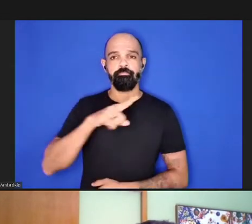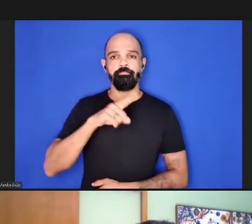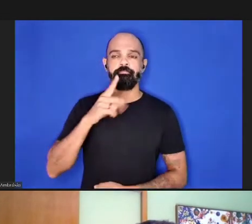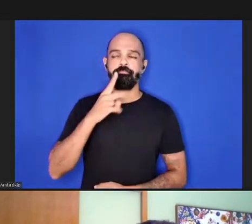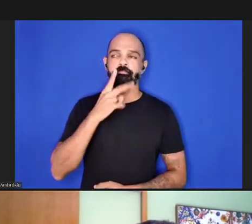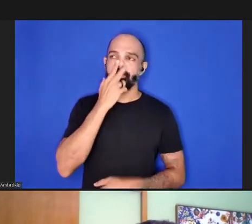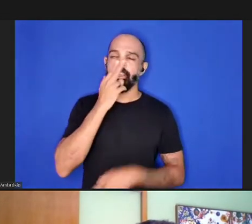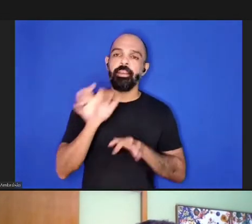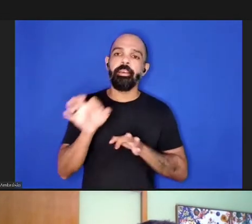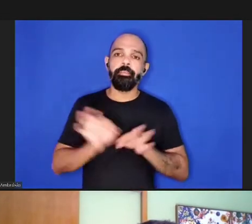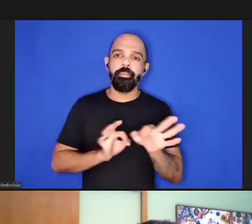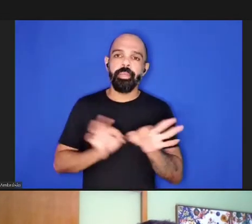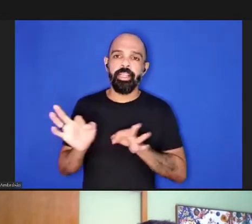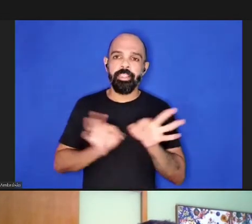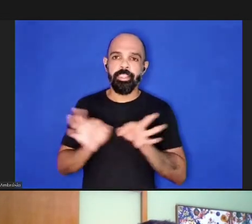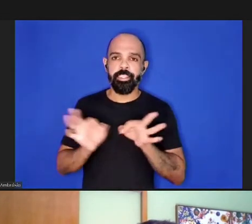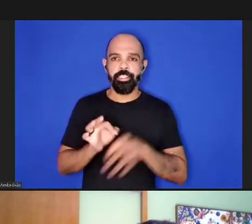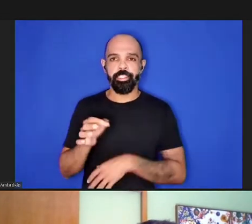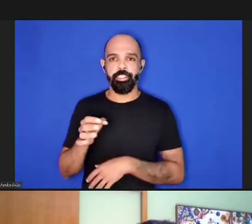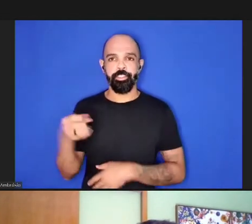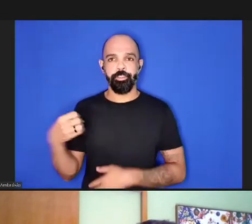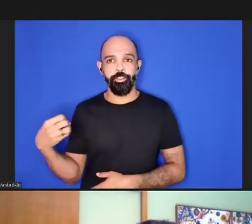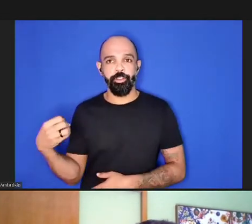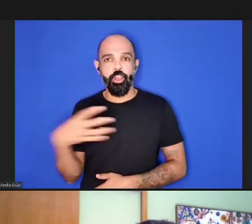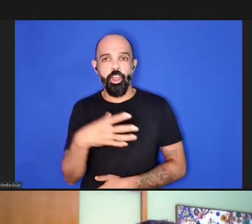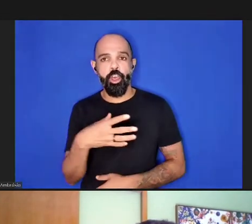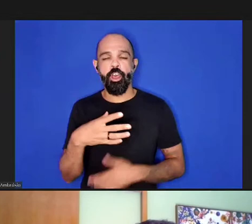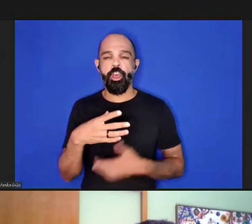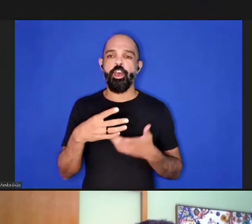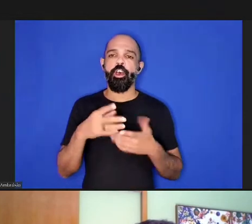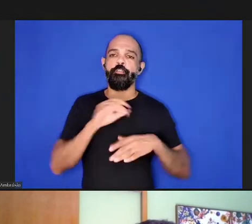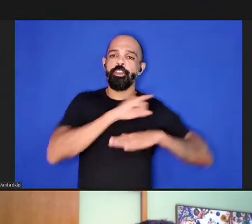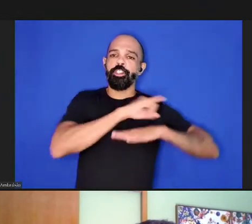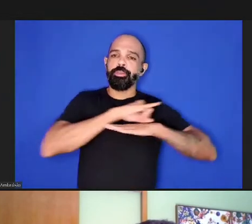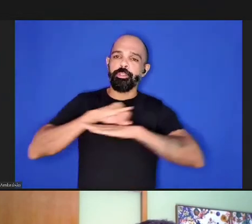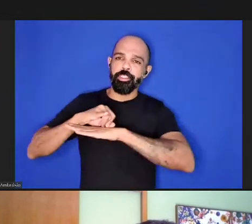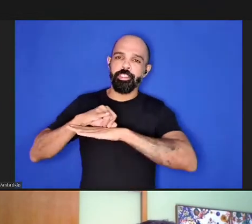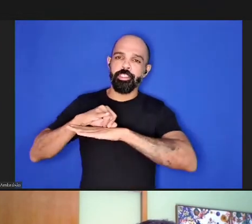planejando essas novas exposições.